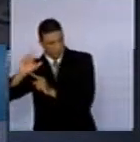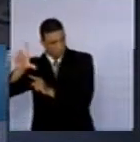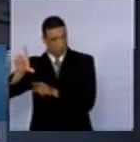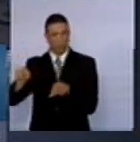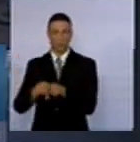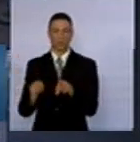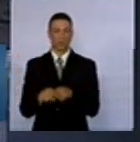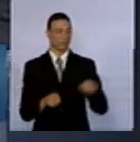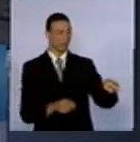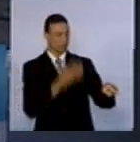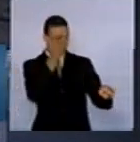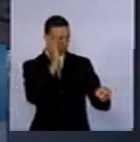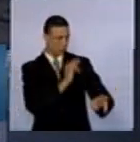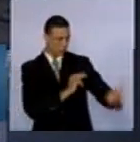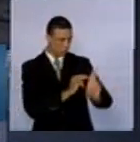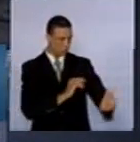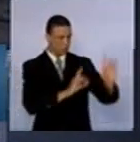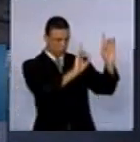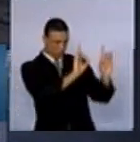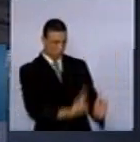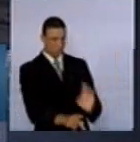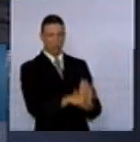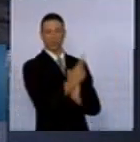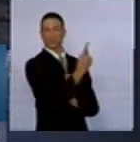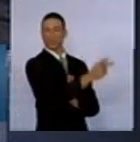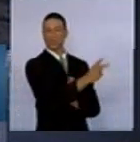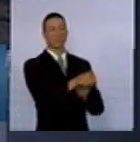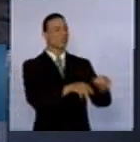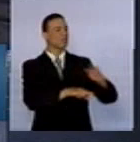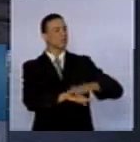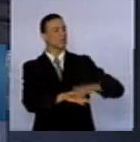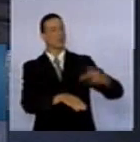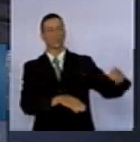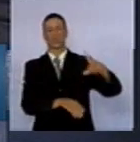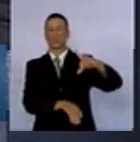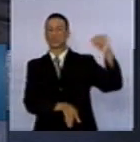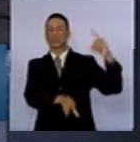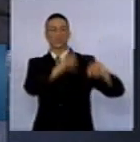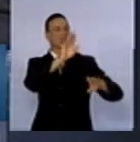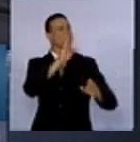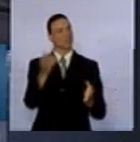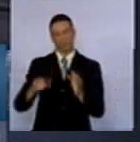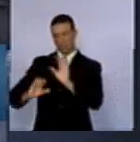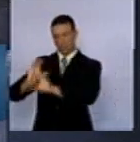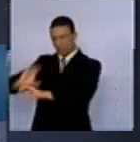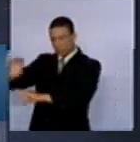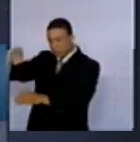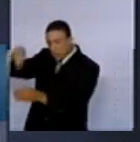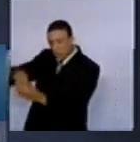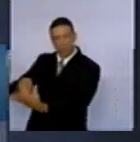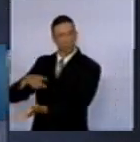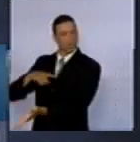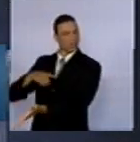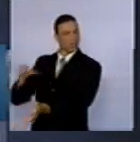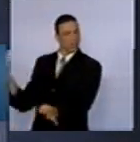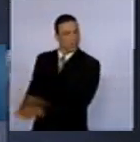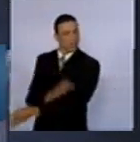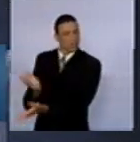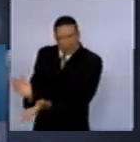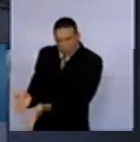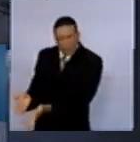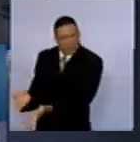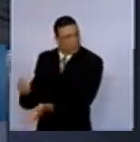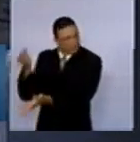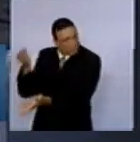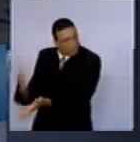consumidor do cidadão que tem o direito da Escolha na Constituição Federal então é que se atentar a este